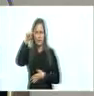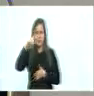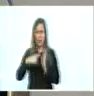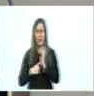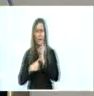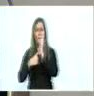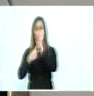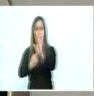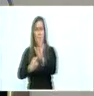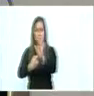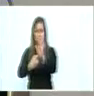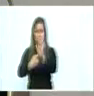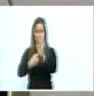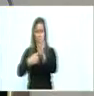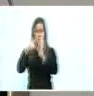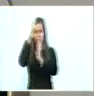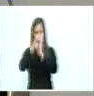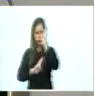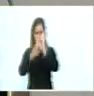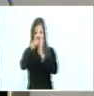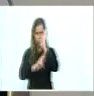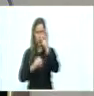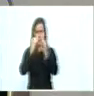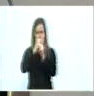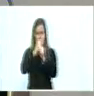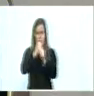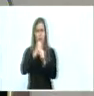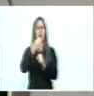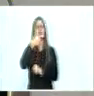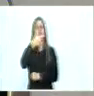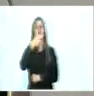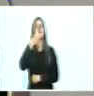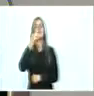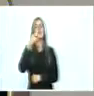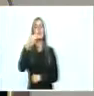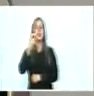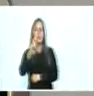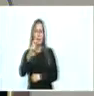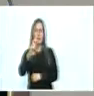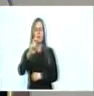de gestão do ano de 2015, e